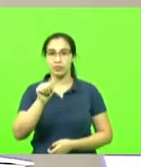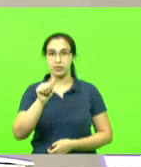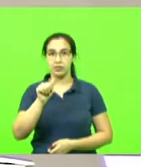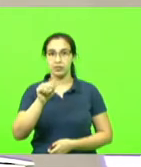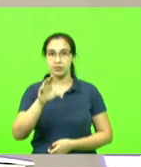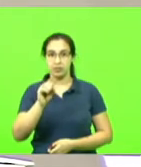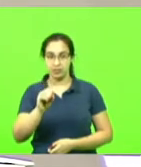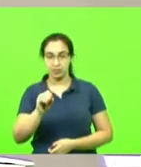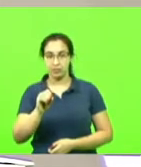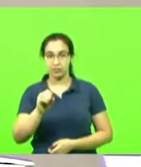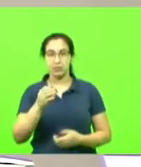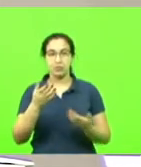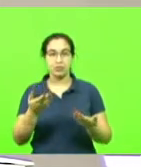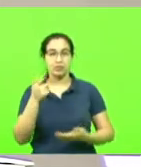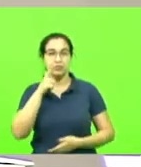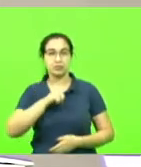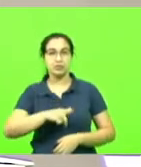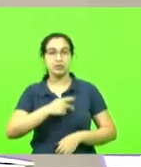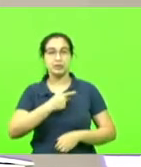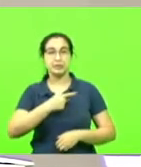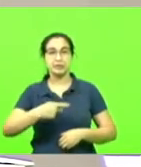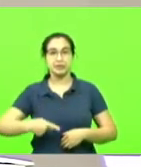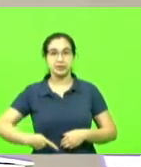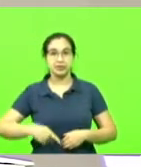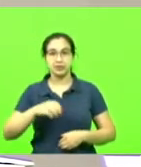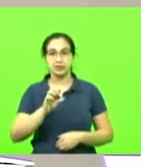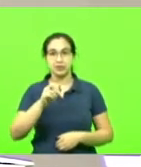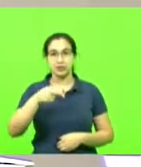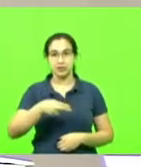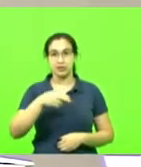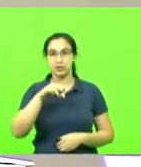nos cargos de presidente da CNI,